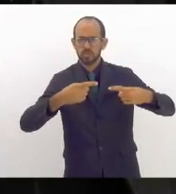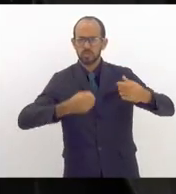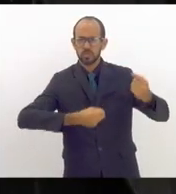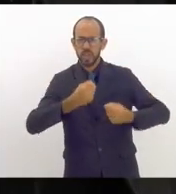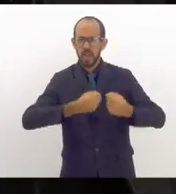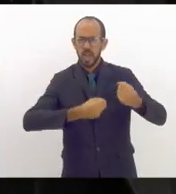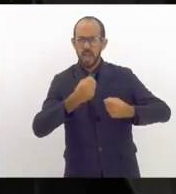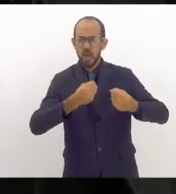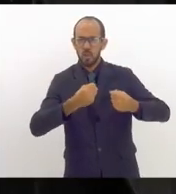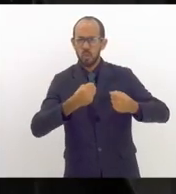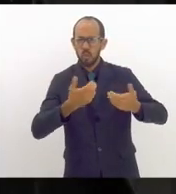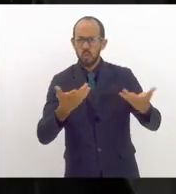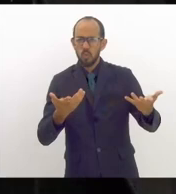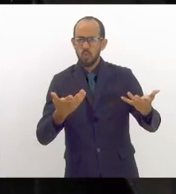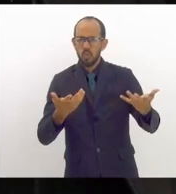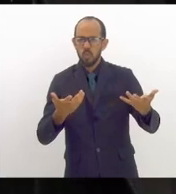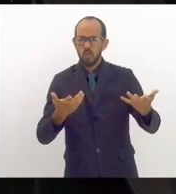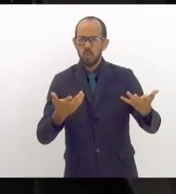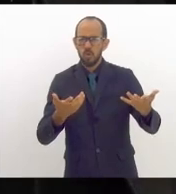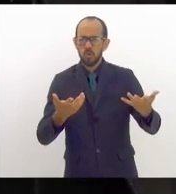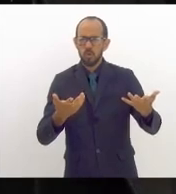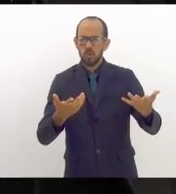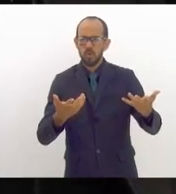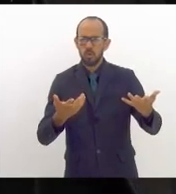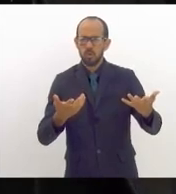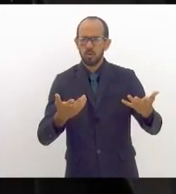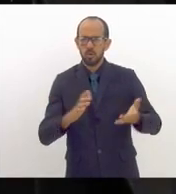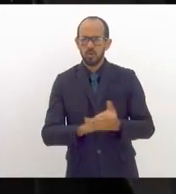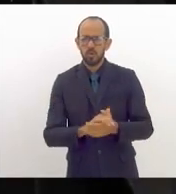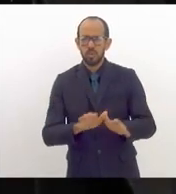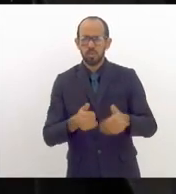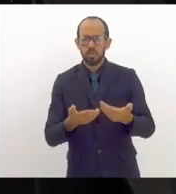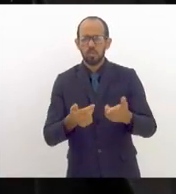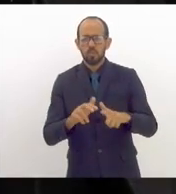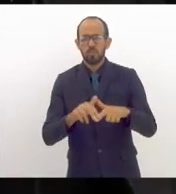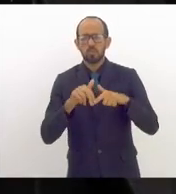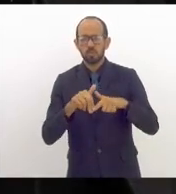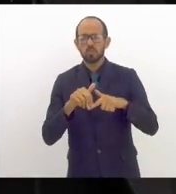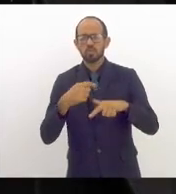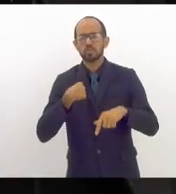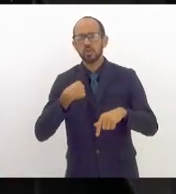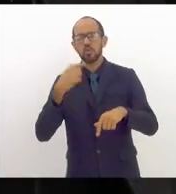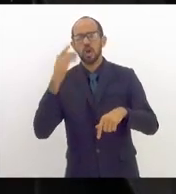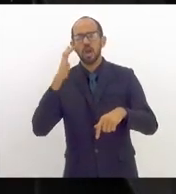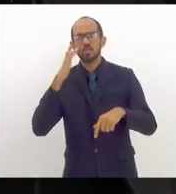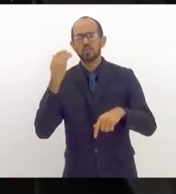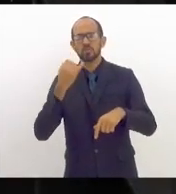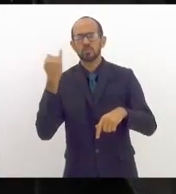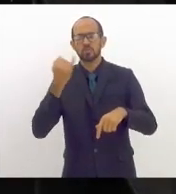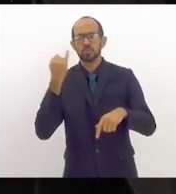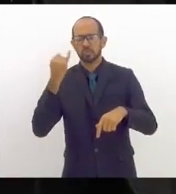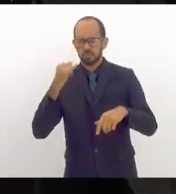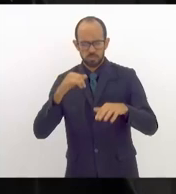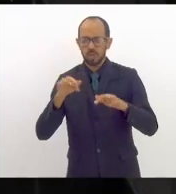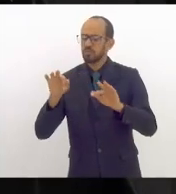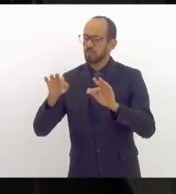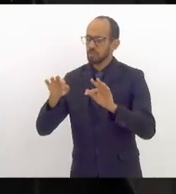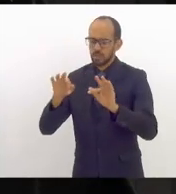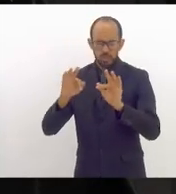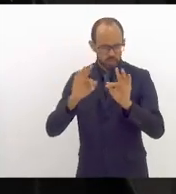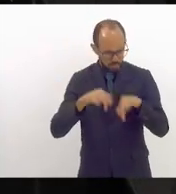nas rodovias por isso considero muito importante primeiro Deixa claro por favor